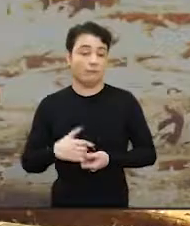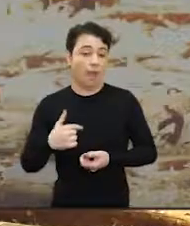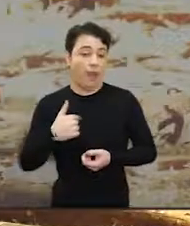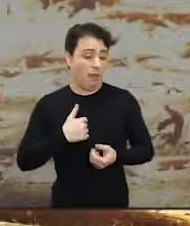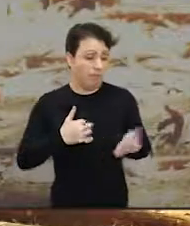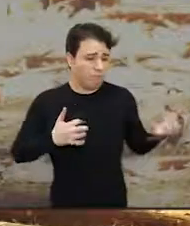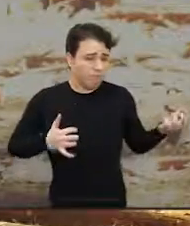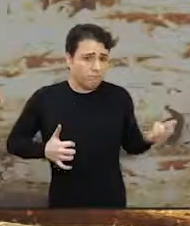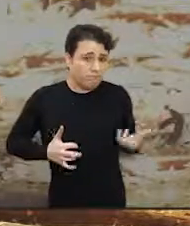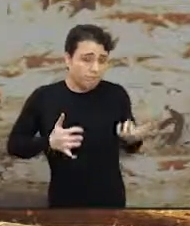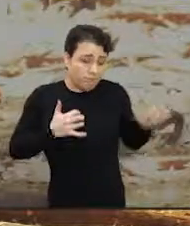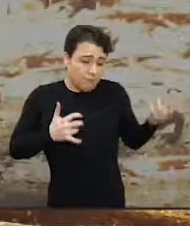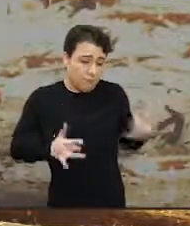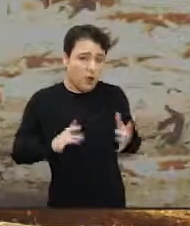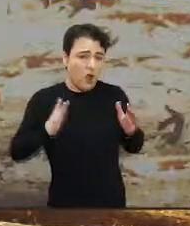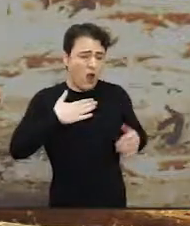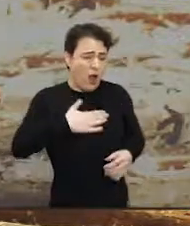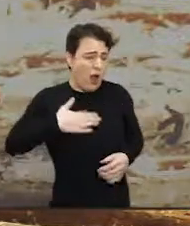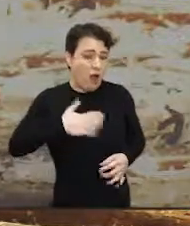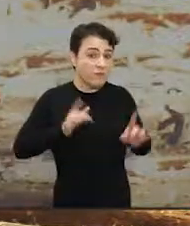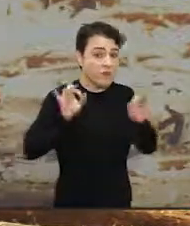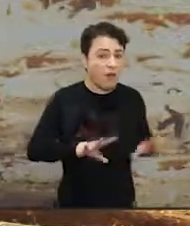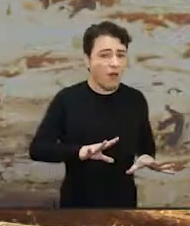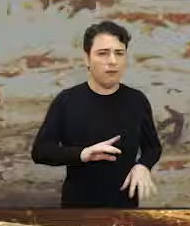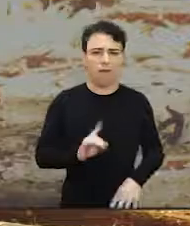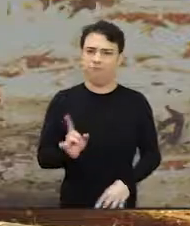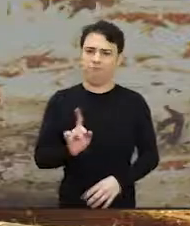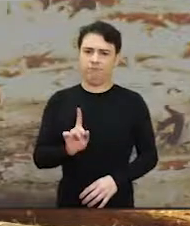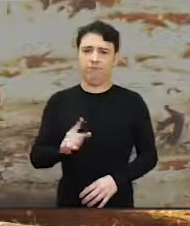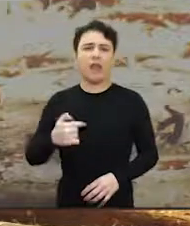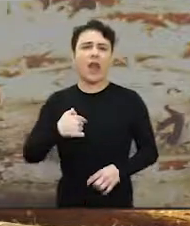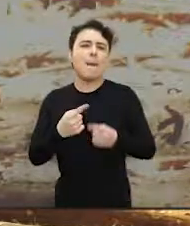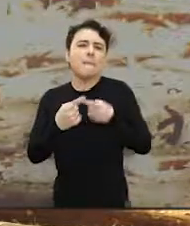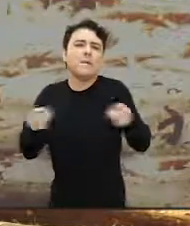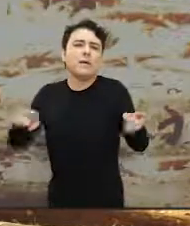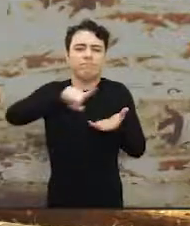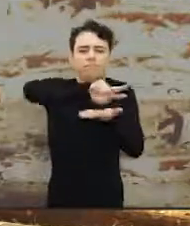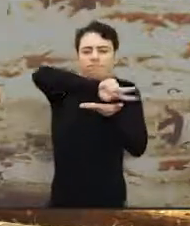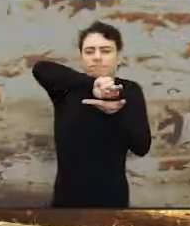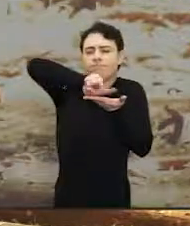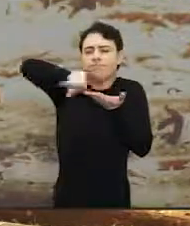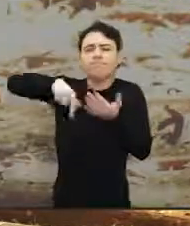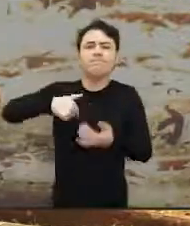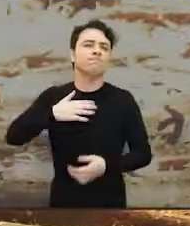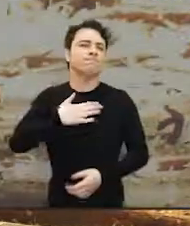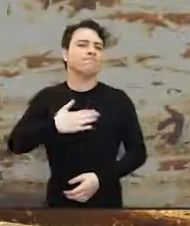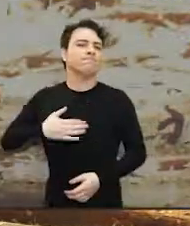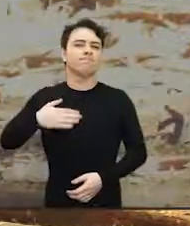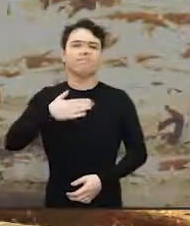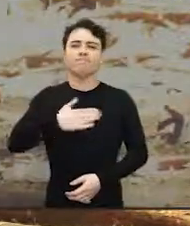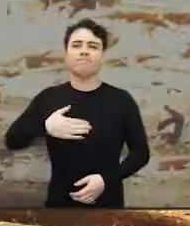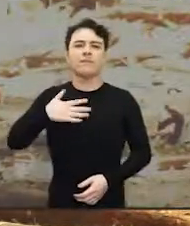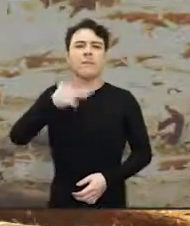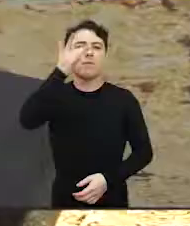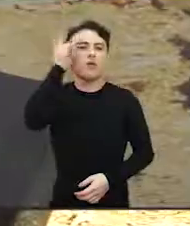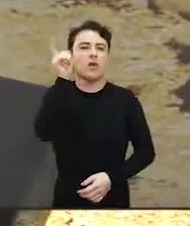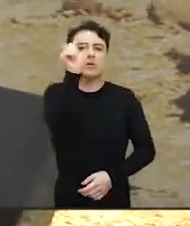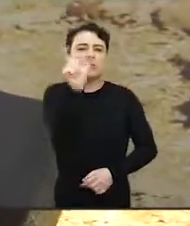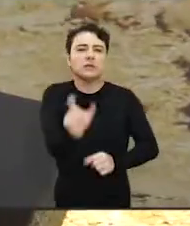Eu gosto de música em geral, não gosto só de guitarristas, eu não gosto muito de citar influencer porque eu sempre esqueço, né, alguém,